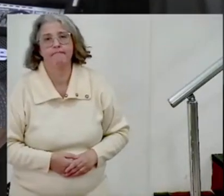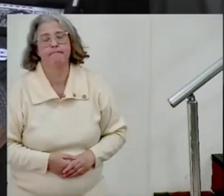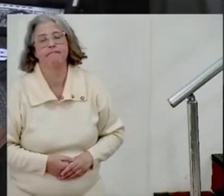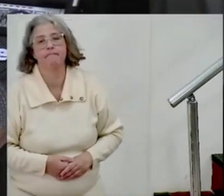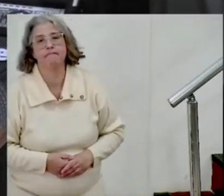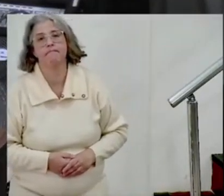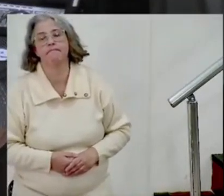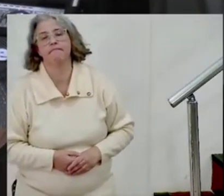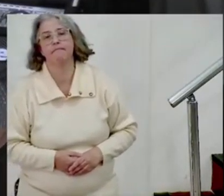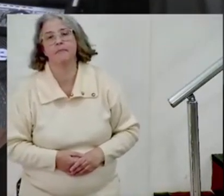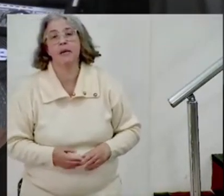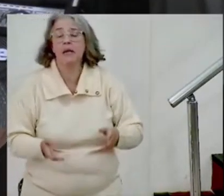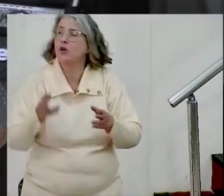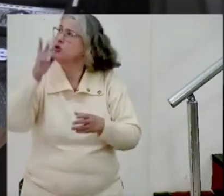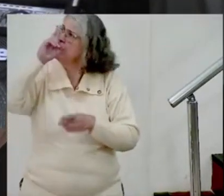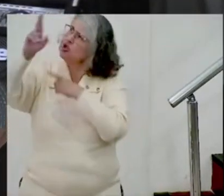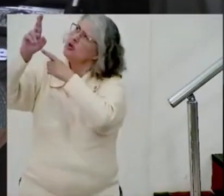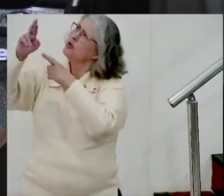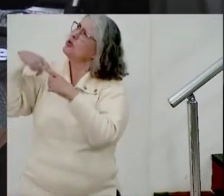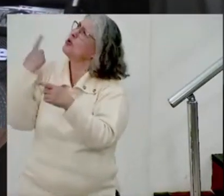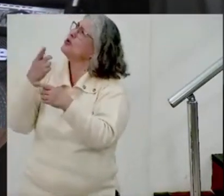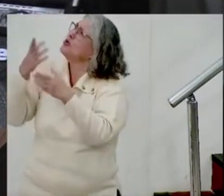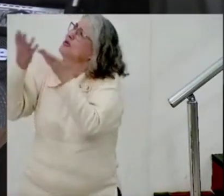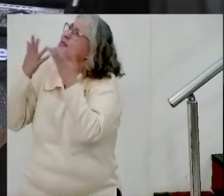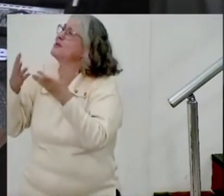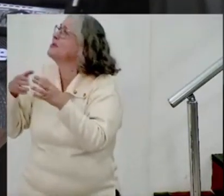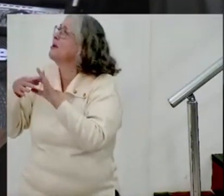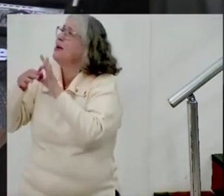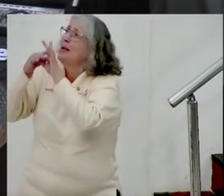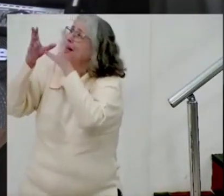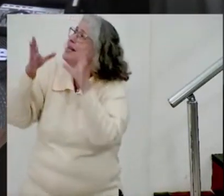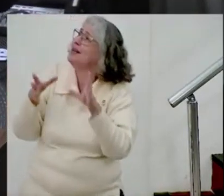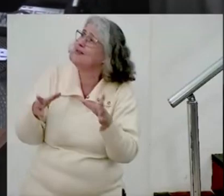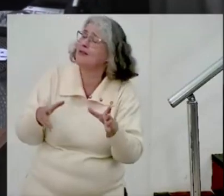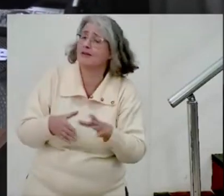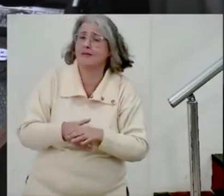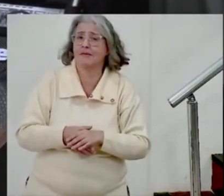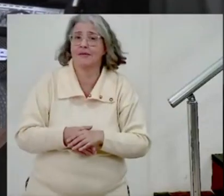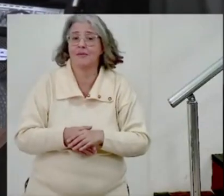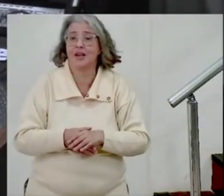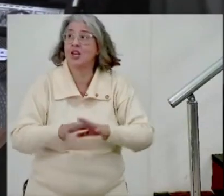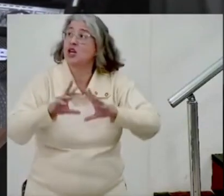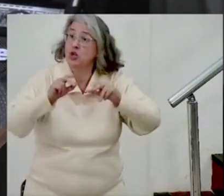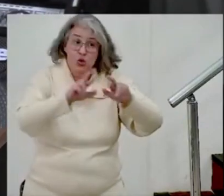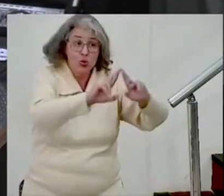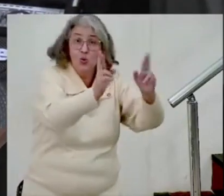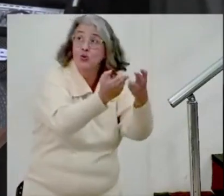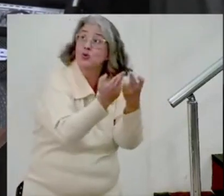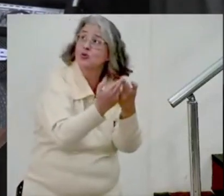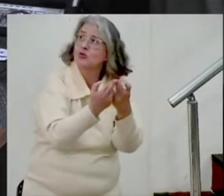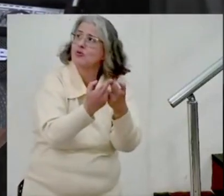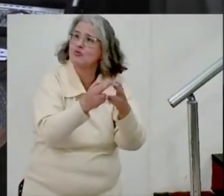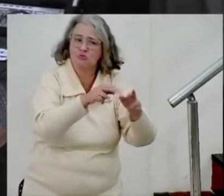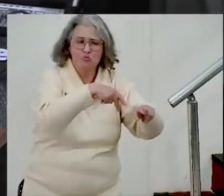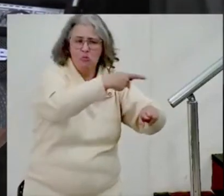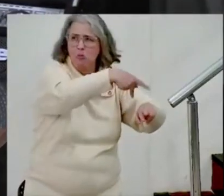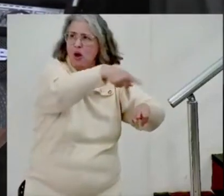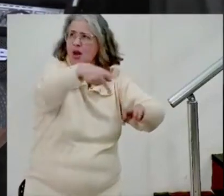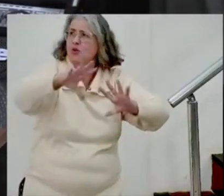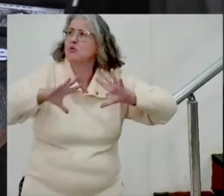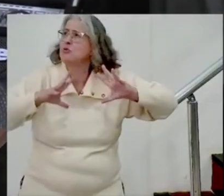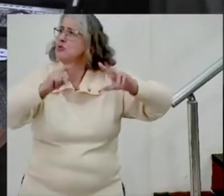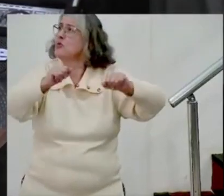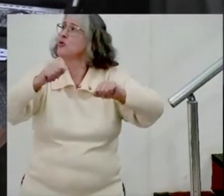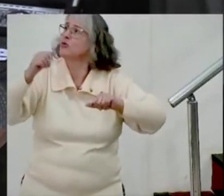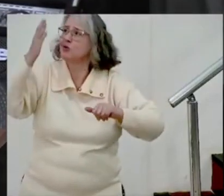pois, ó Senhor nosso Deus, livra-nos das suas mãos, para que todos os reinos da terra saibam que só tu és o Senhor. Escreve o